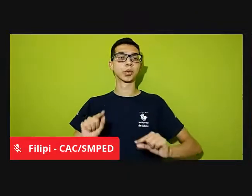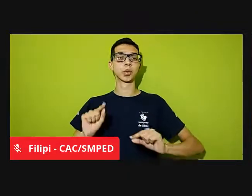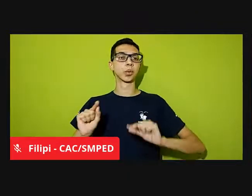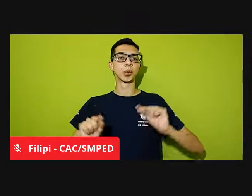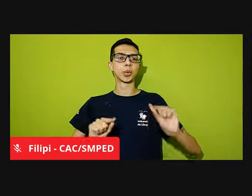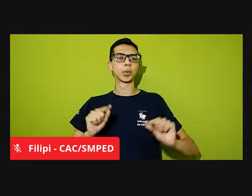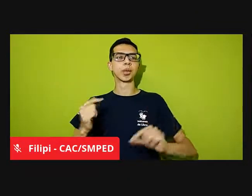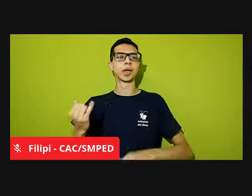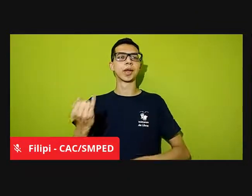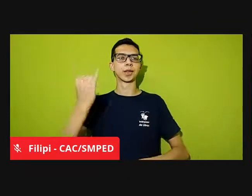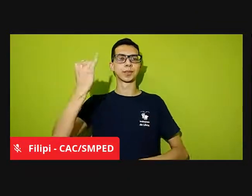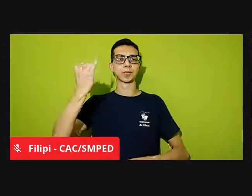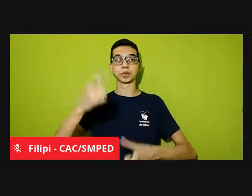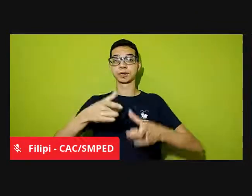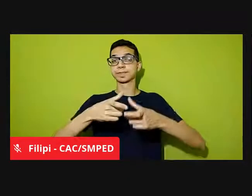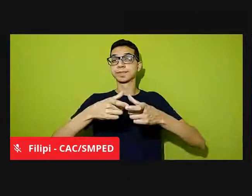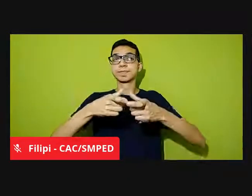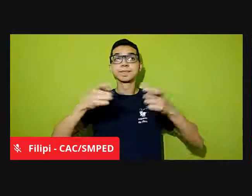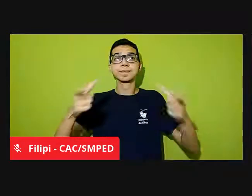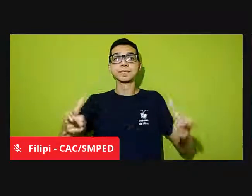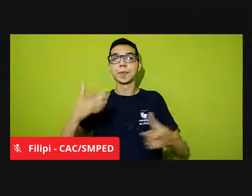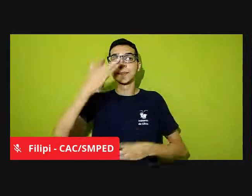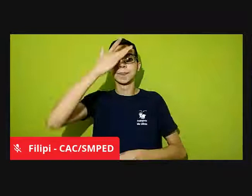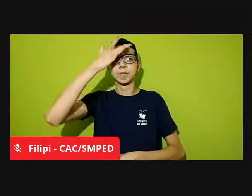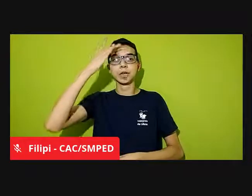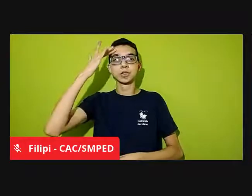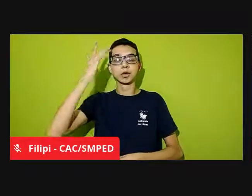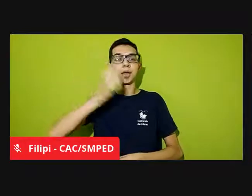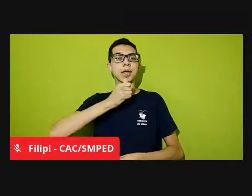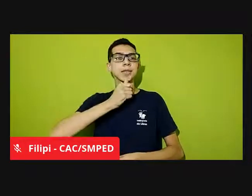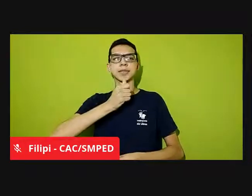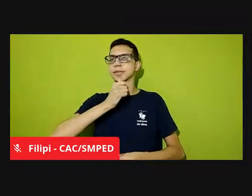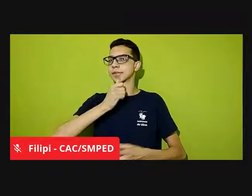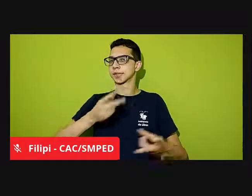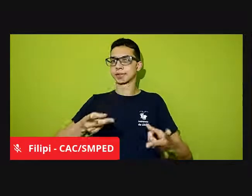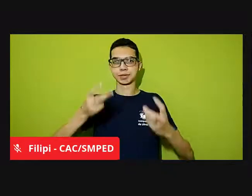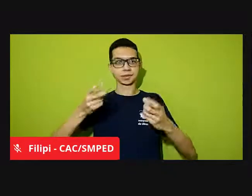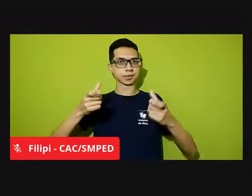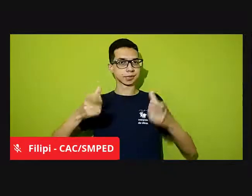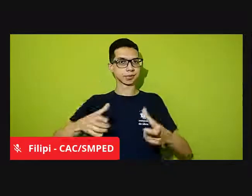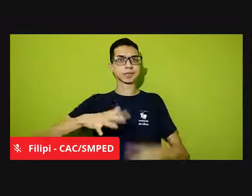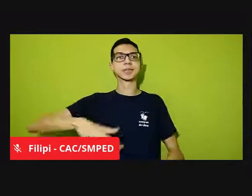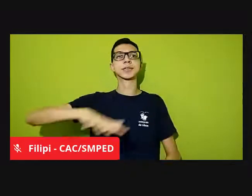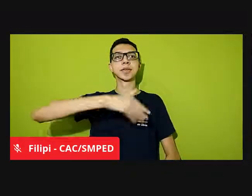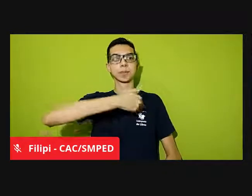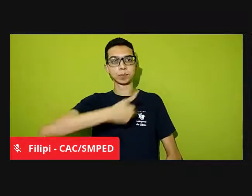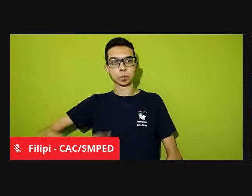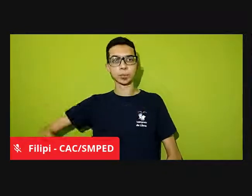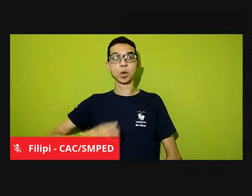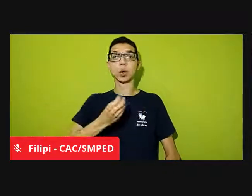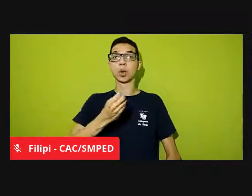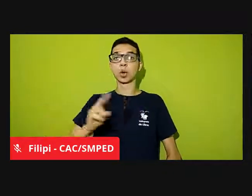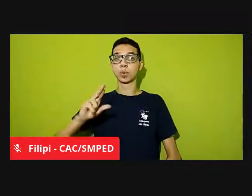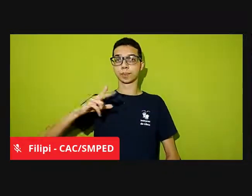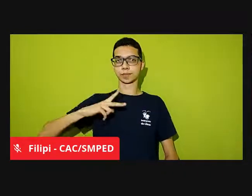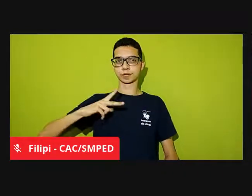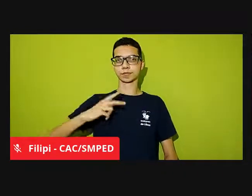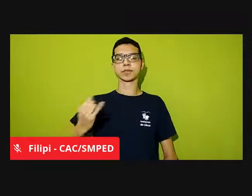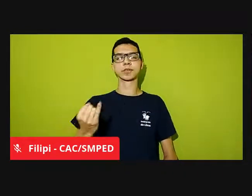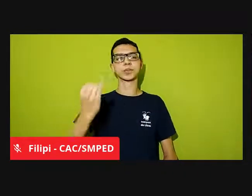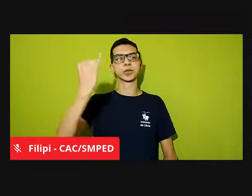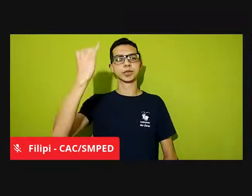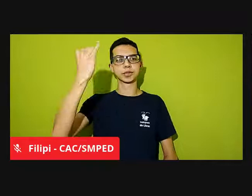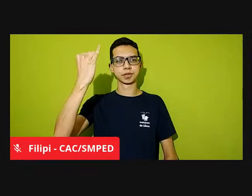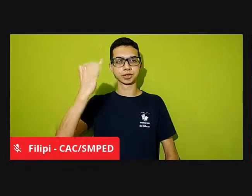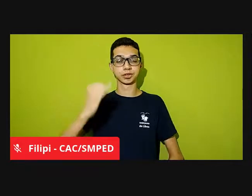ainda não se deu conta, seja no espaço público ou no espaço privado, é a importância de todo tipo